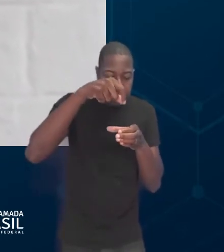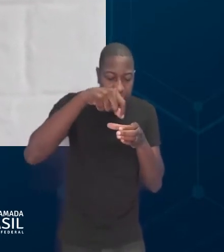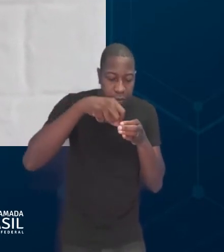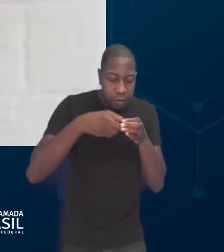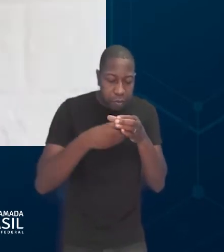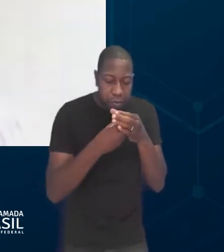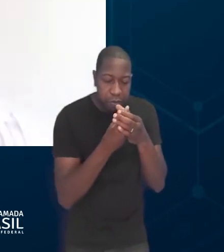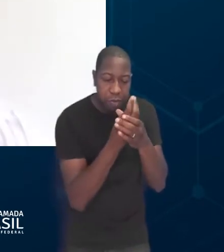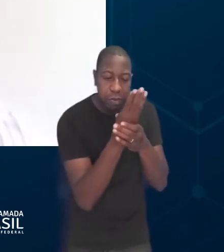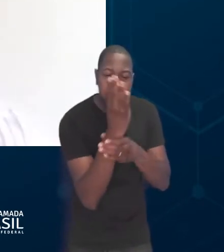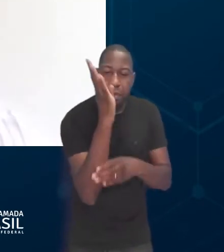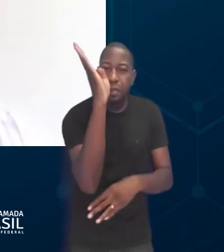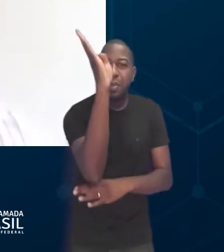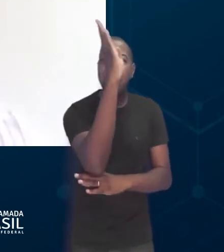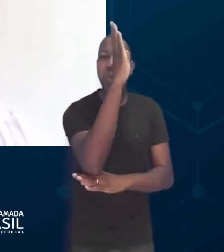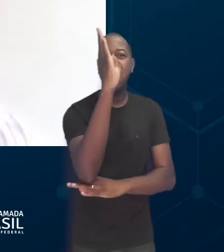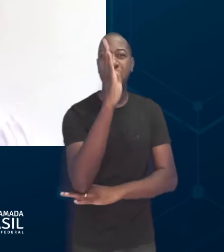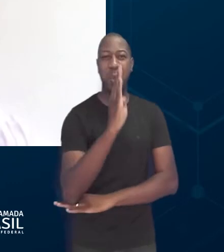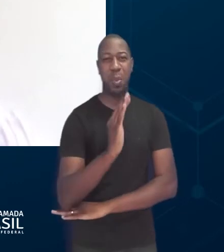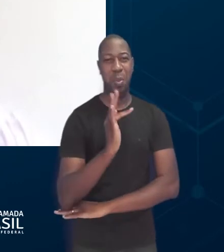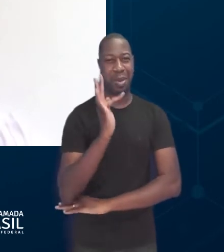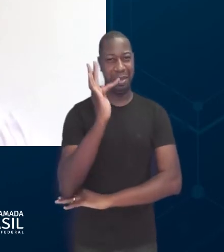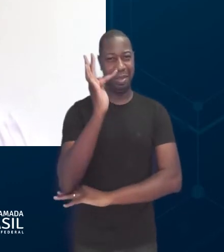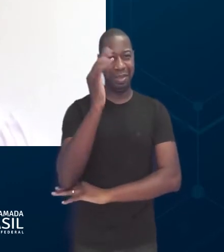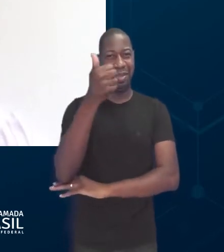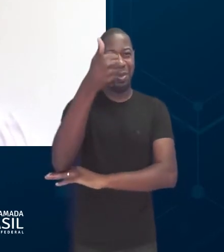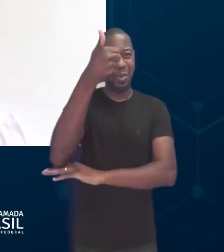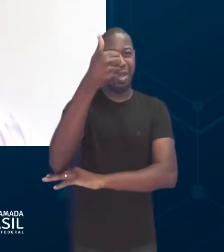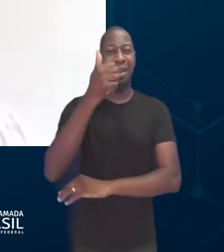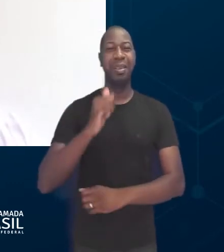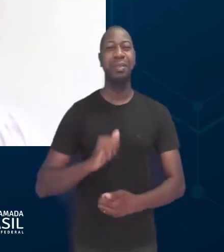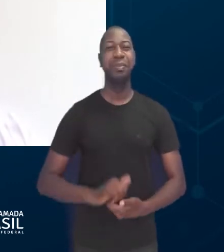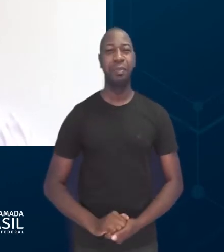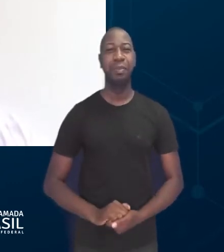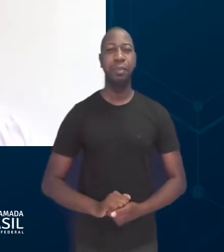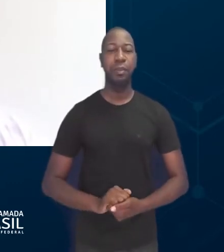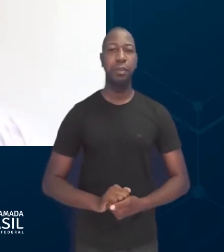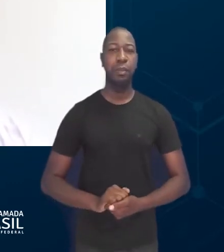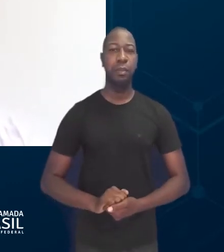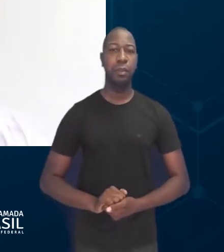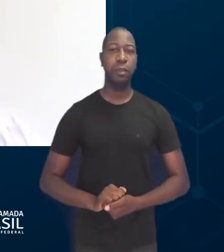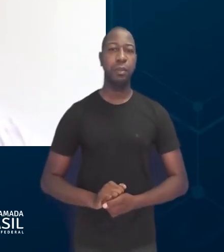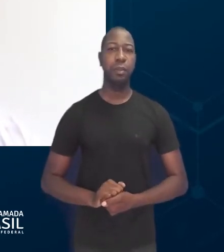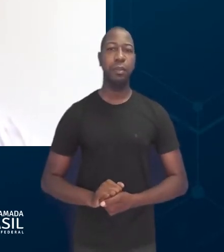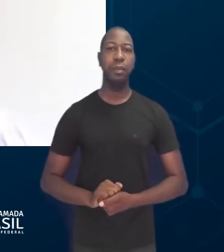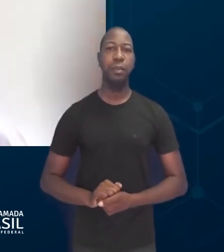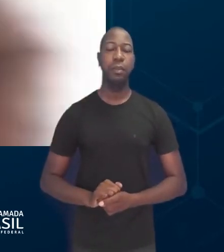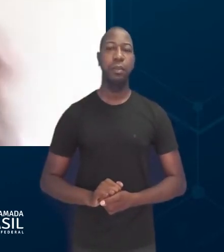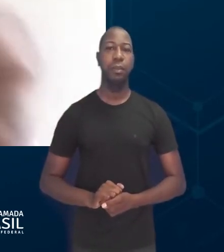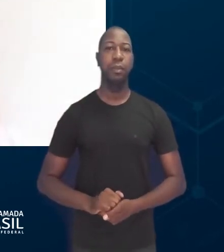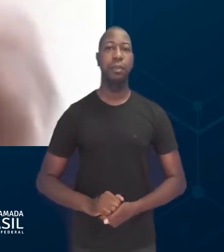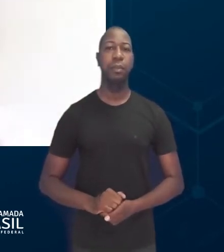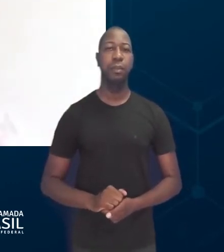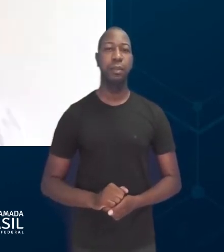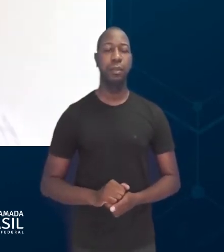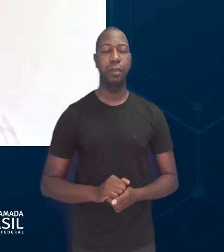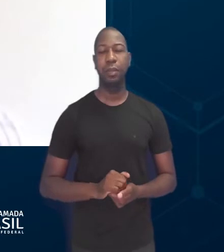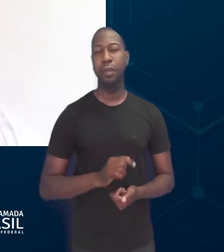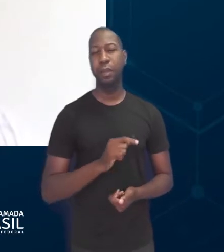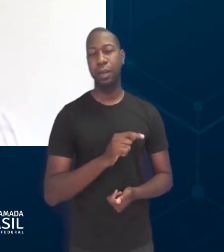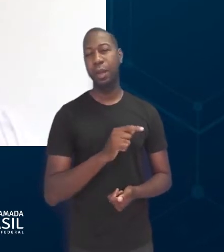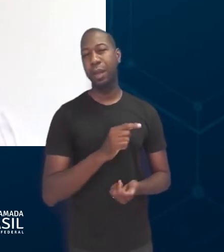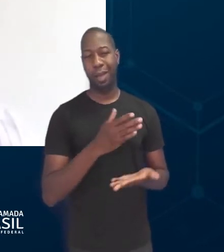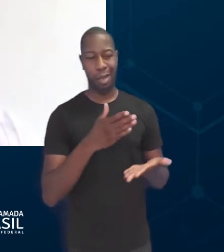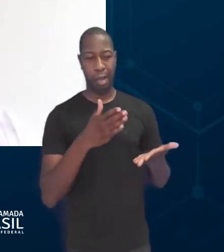melhor. Minha concepção, numa época em que existem até pessoas que se orgulham da sua própria ignorância e fazem até